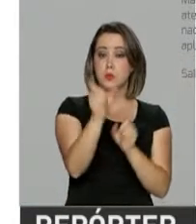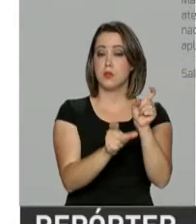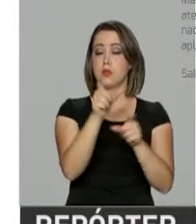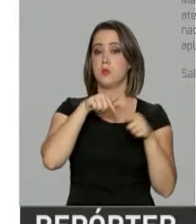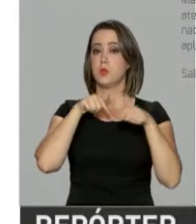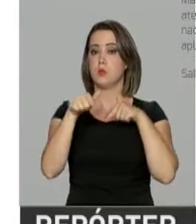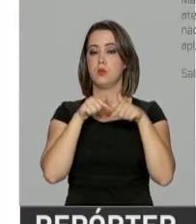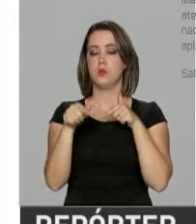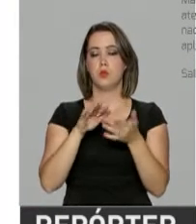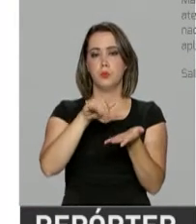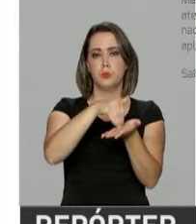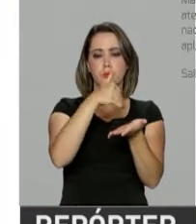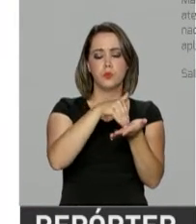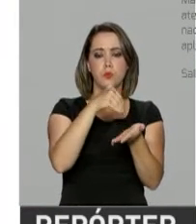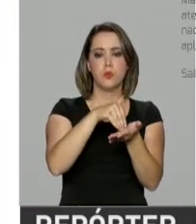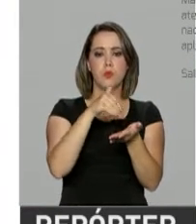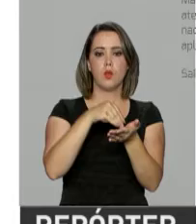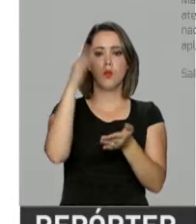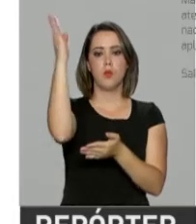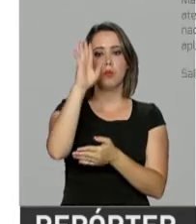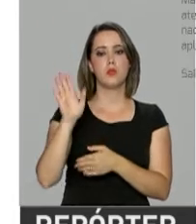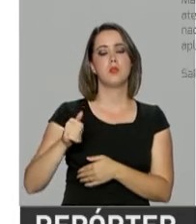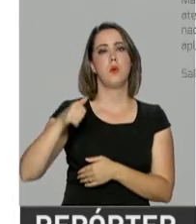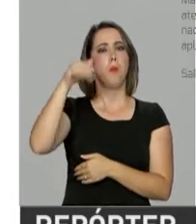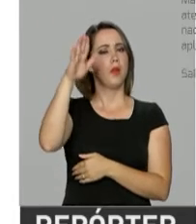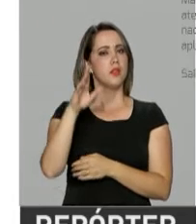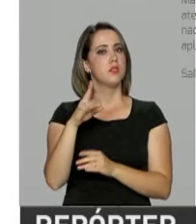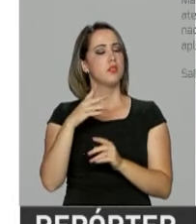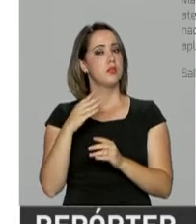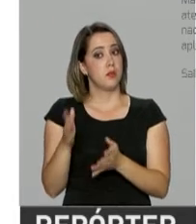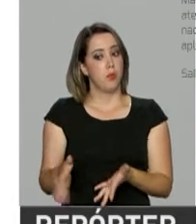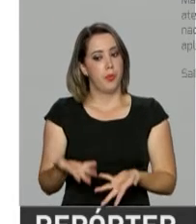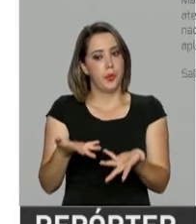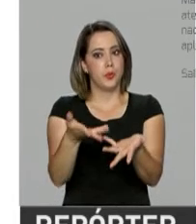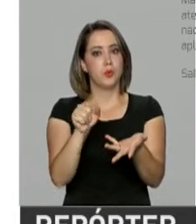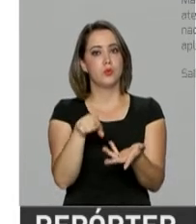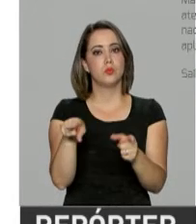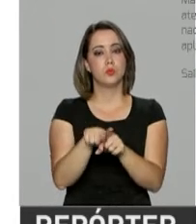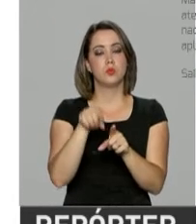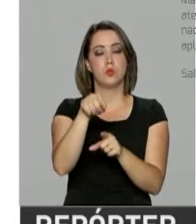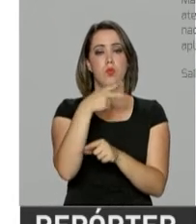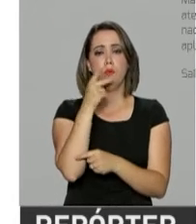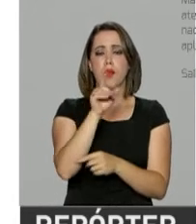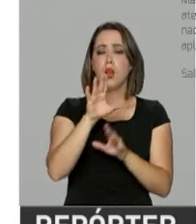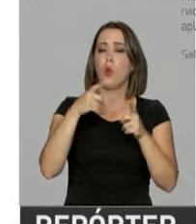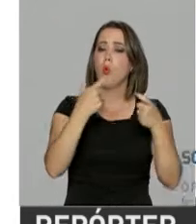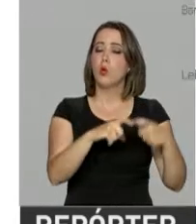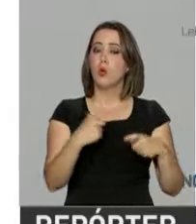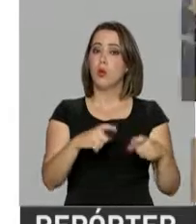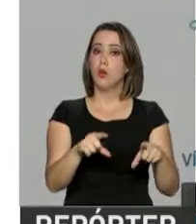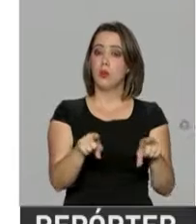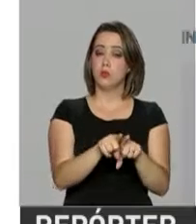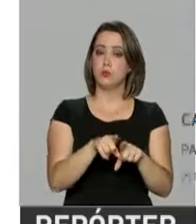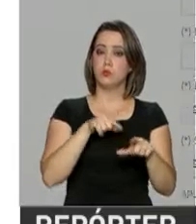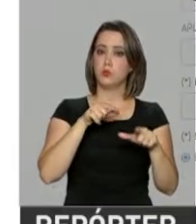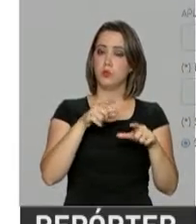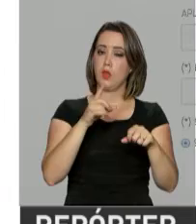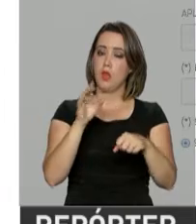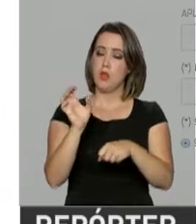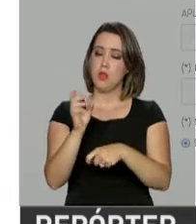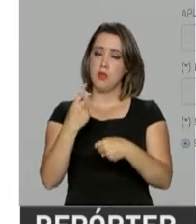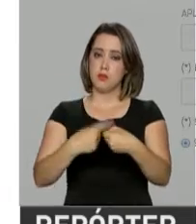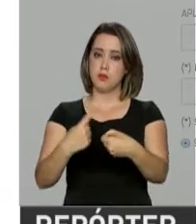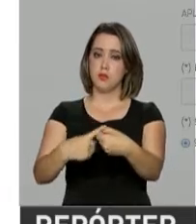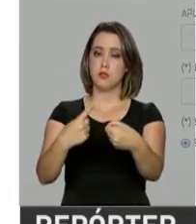cadastro deve ser feito no site do brasil mais produtivo a empresa deve informar o setor ea localidade em que atua e ainda a